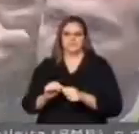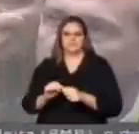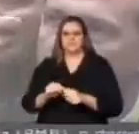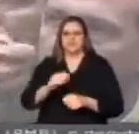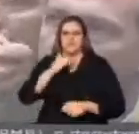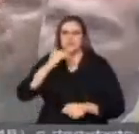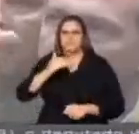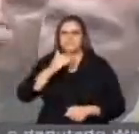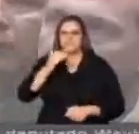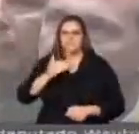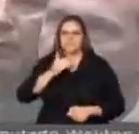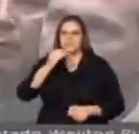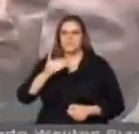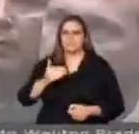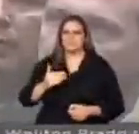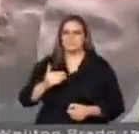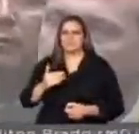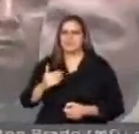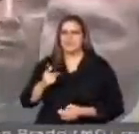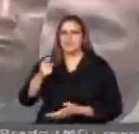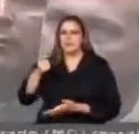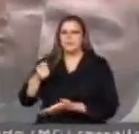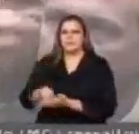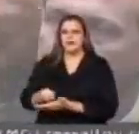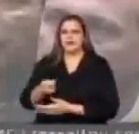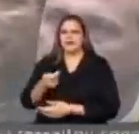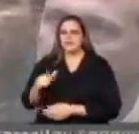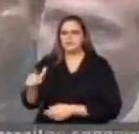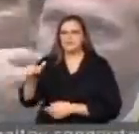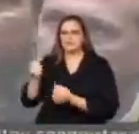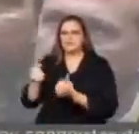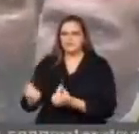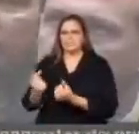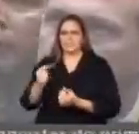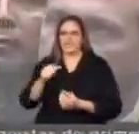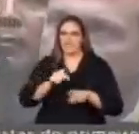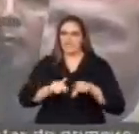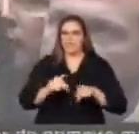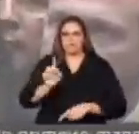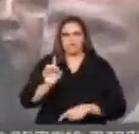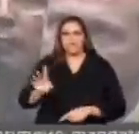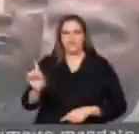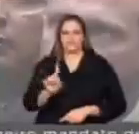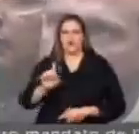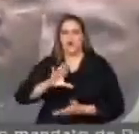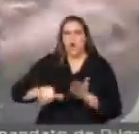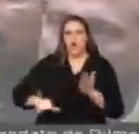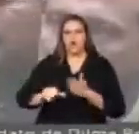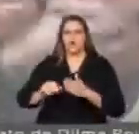fundo em nome do povo brasileiro. Ela roubou na refinaria, roubou